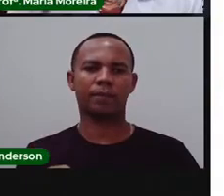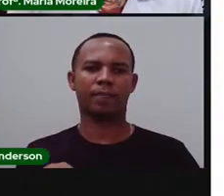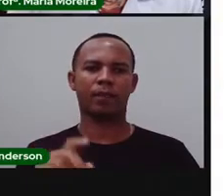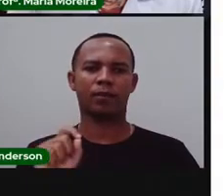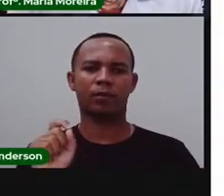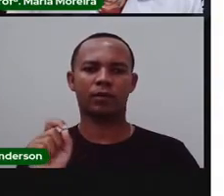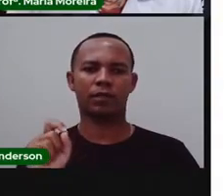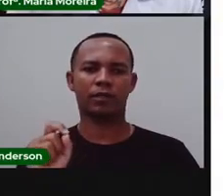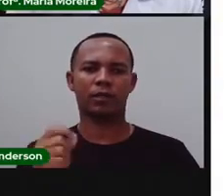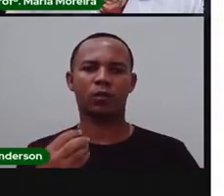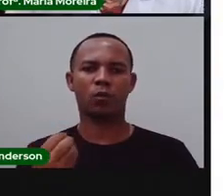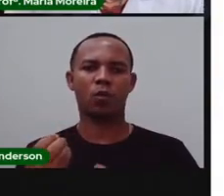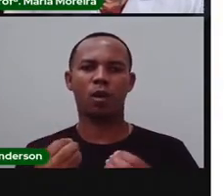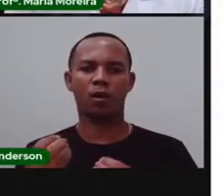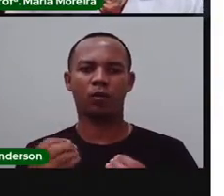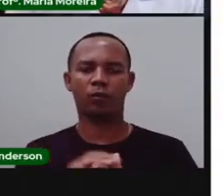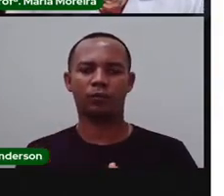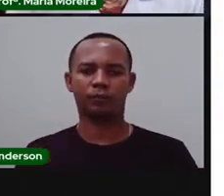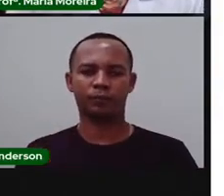Árvore, é o A e o R aí.